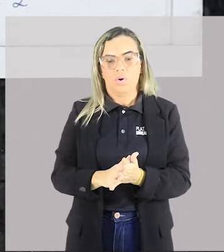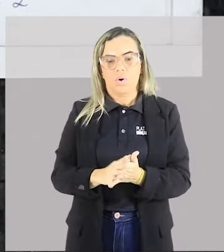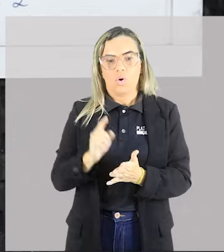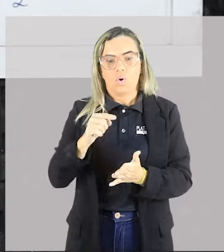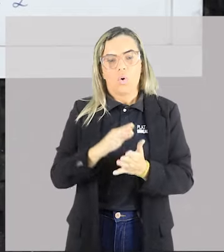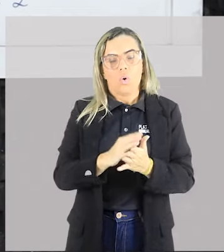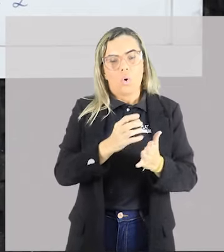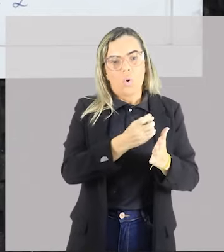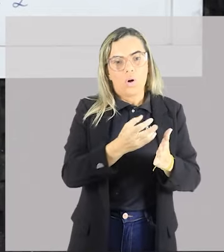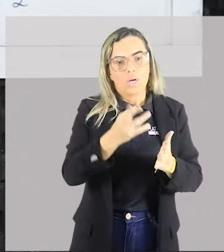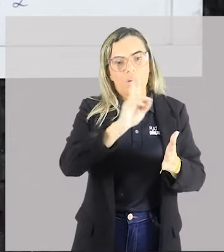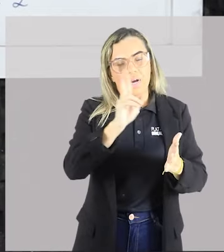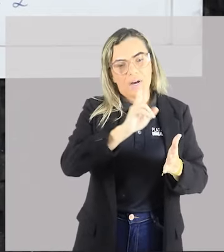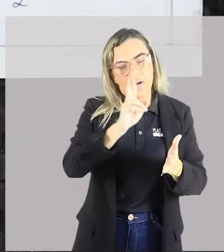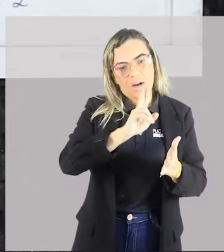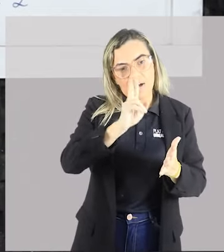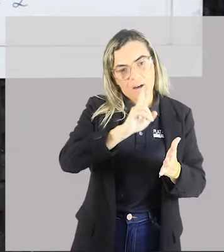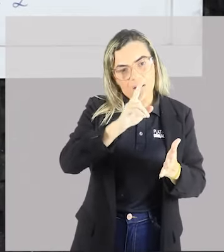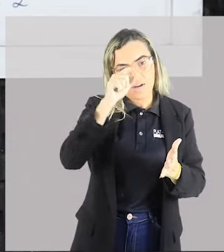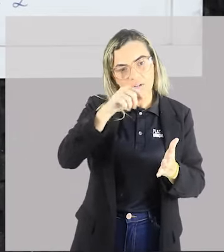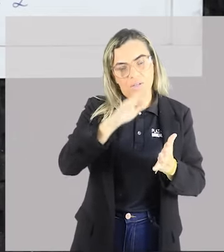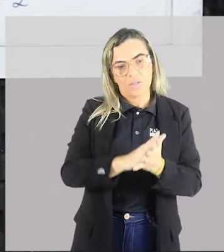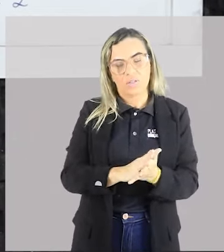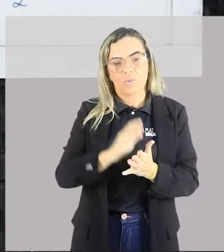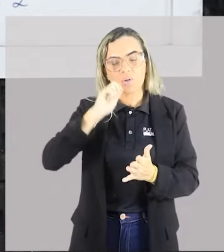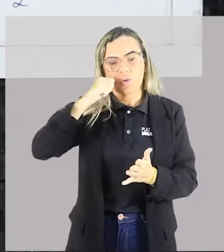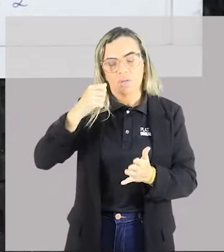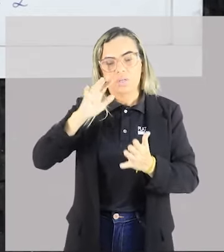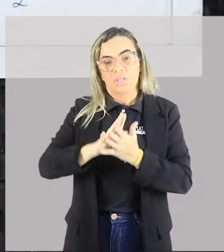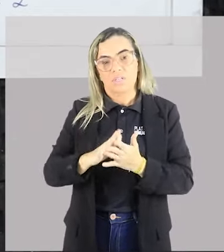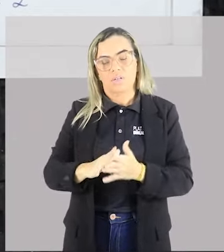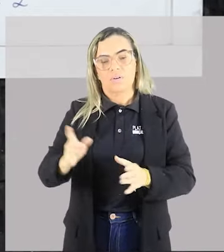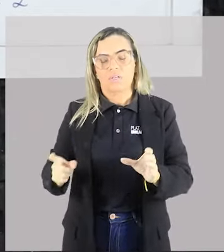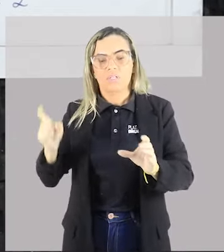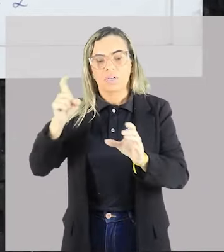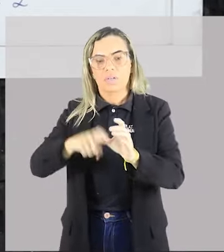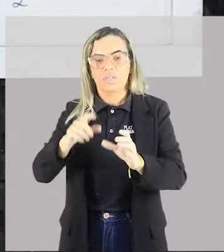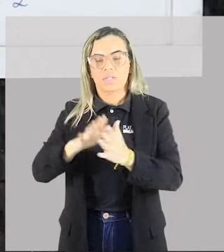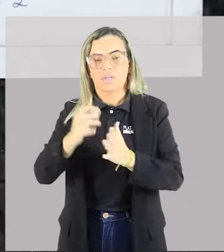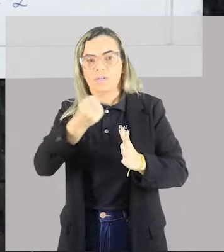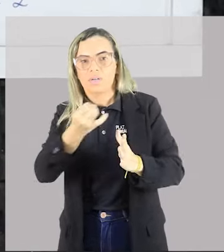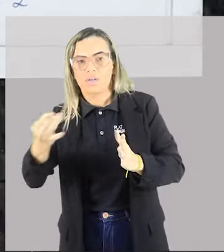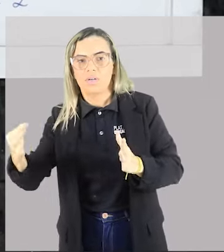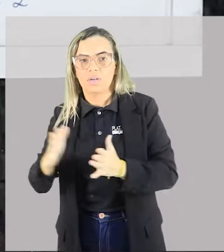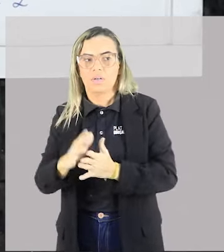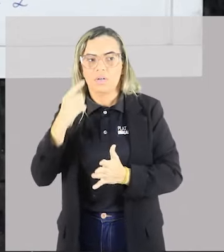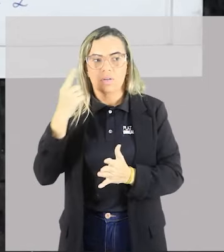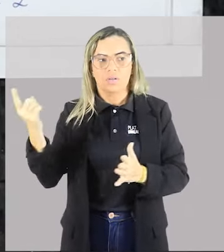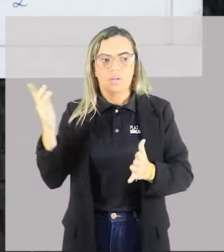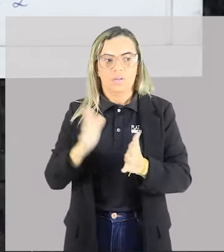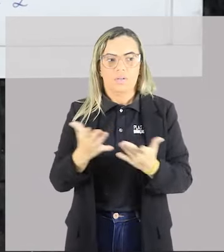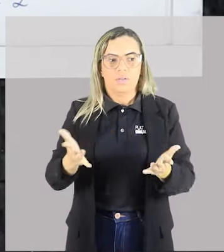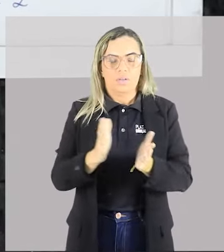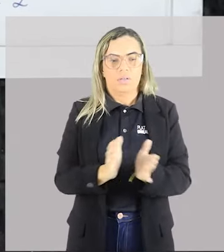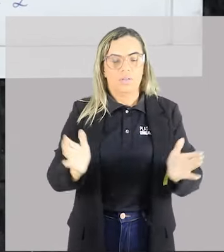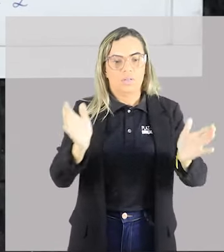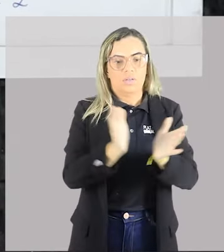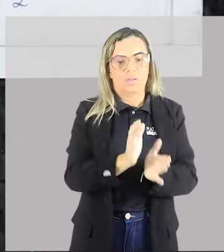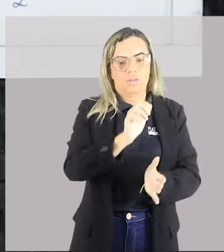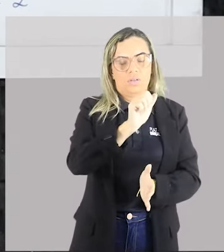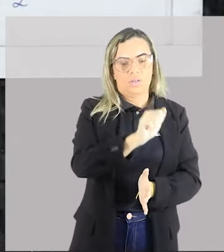quantidade deles não é o contrário Então esse conjunto aqui a ele é chamado de domínio da função